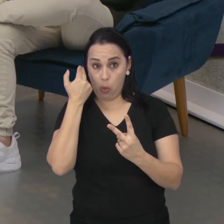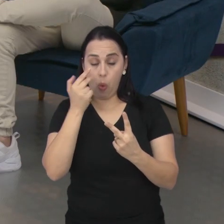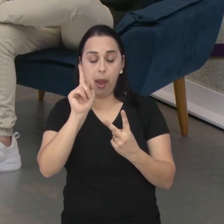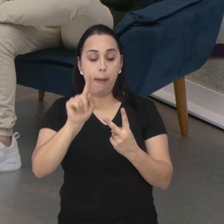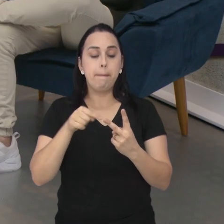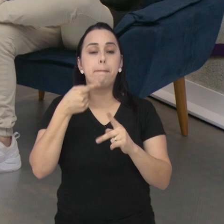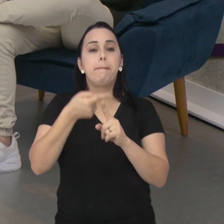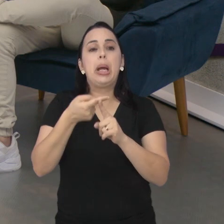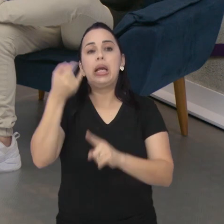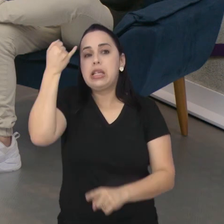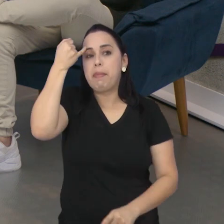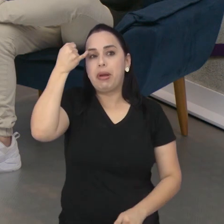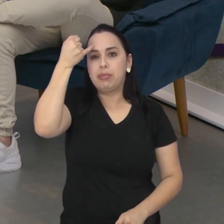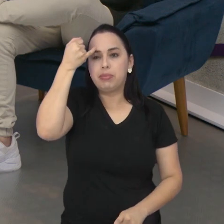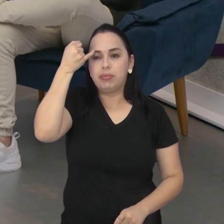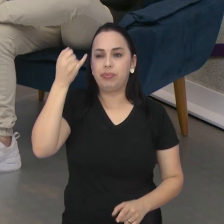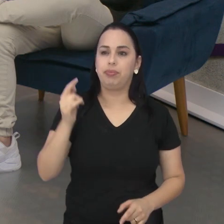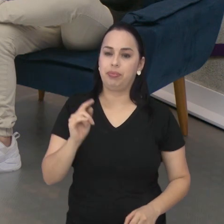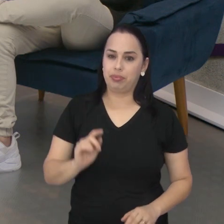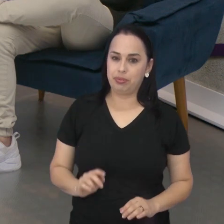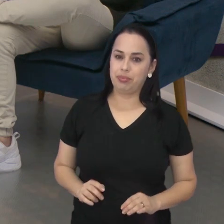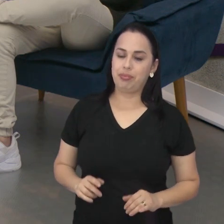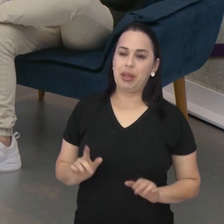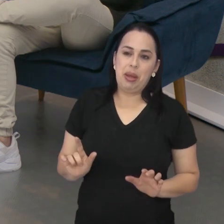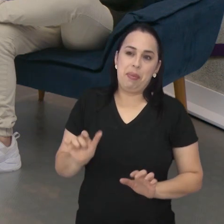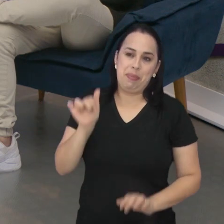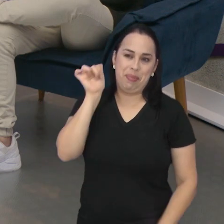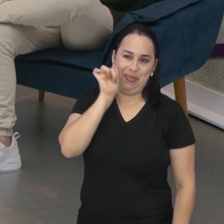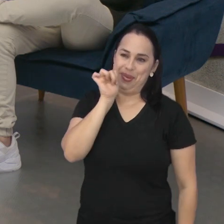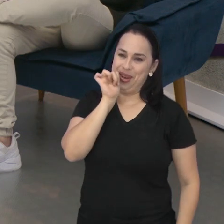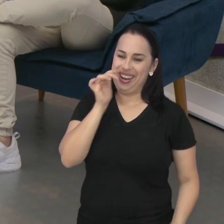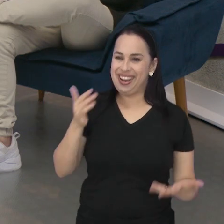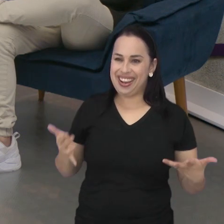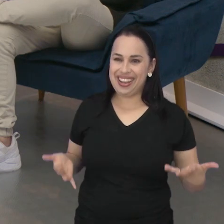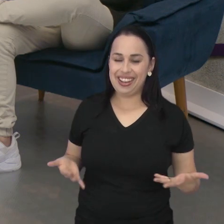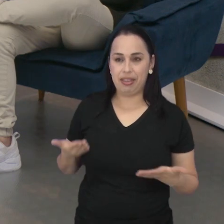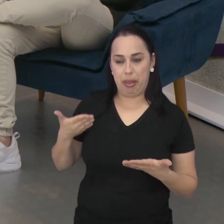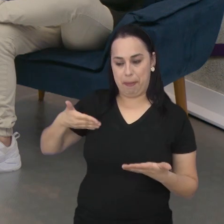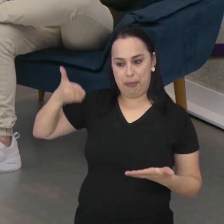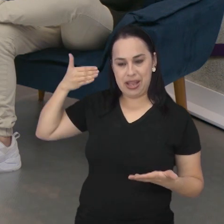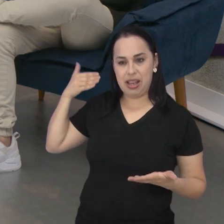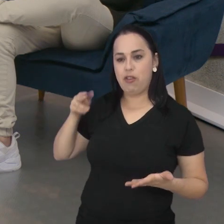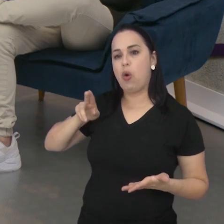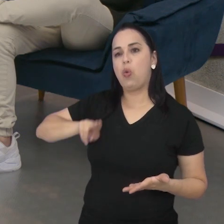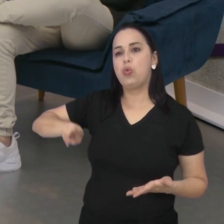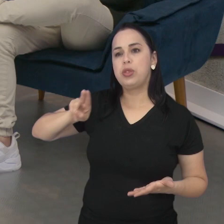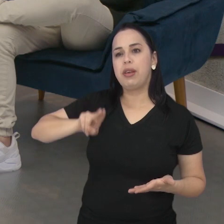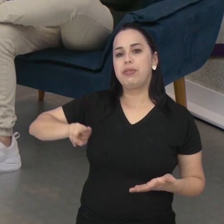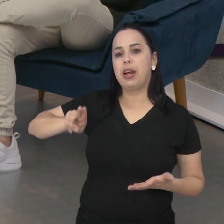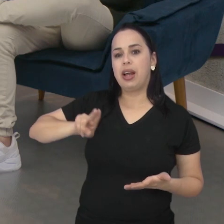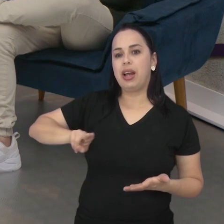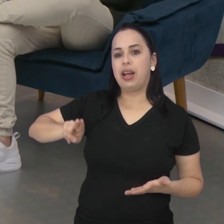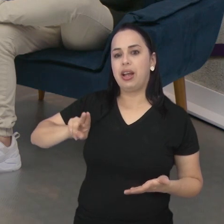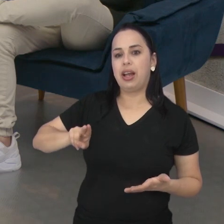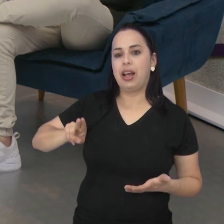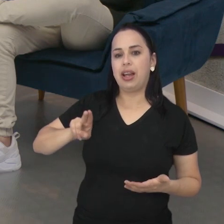um tá separado do outro. A gente, mulheres, né, antigamente usavam-se